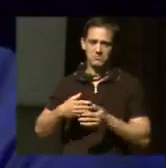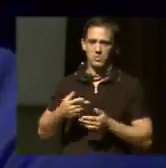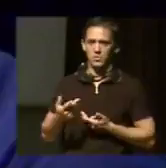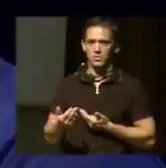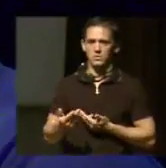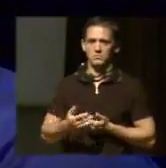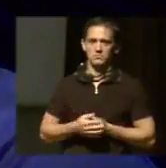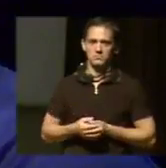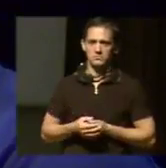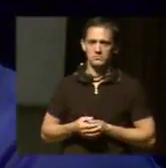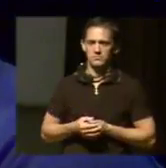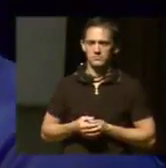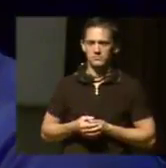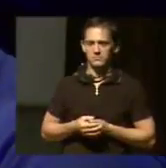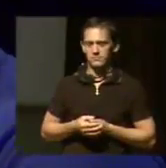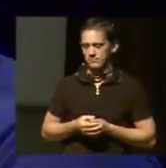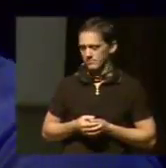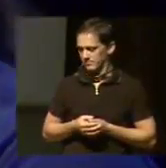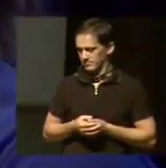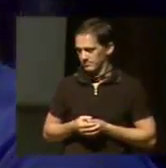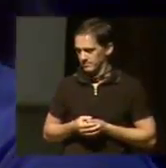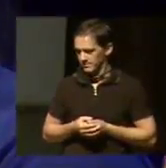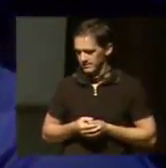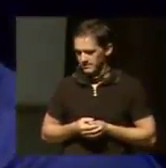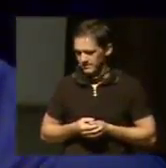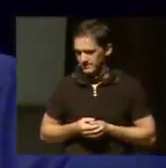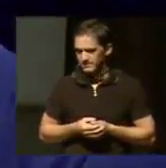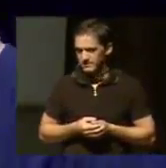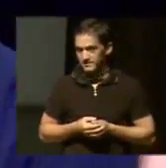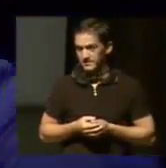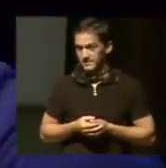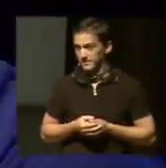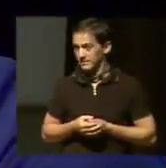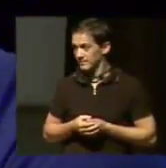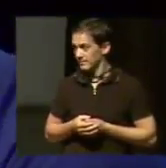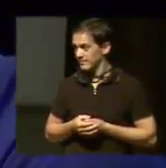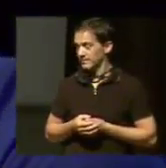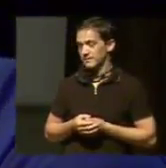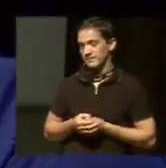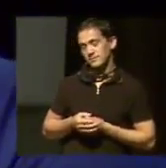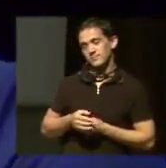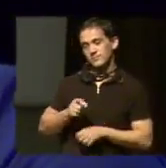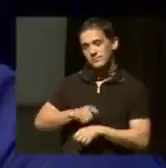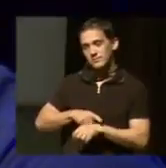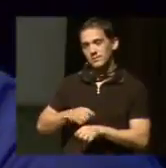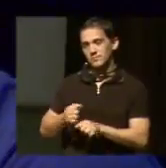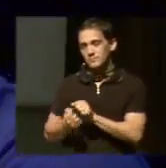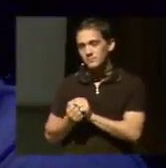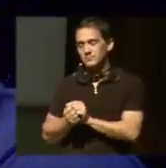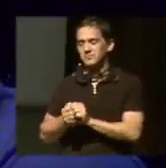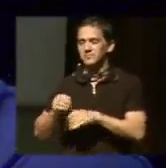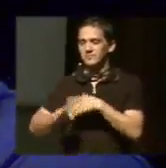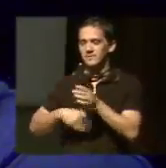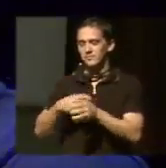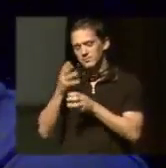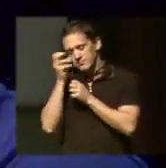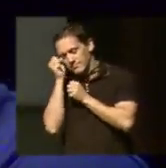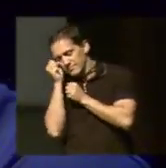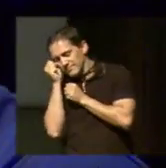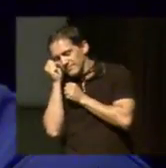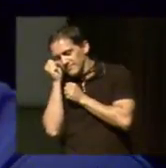E é isso, eu vou querer ter. Vou querer curtir um pouco com meus netos, mas dormir.